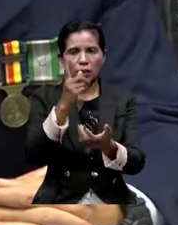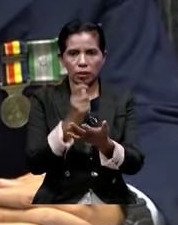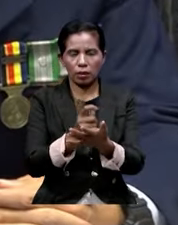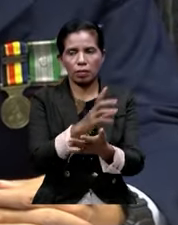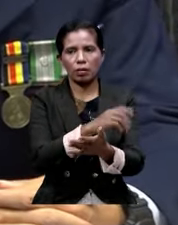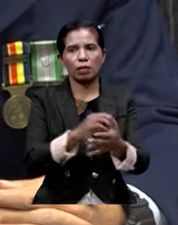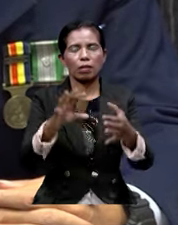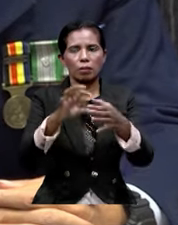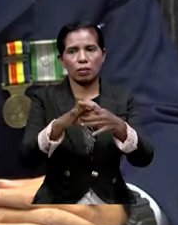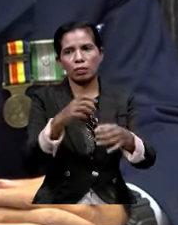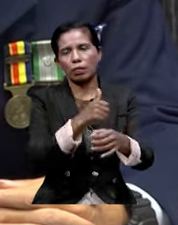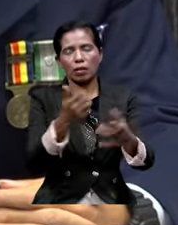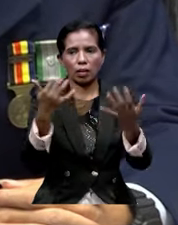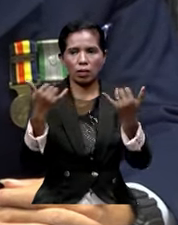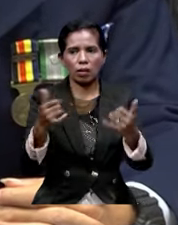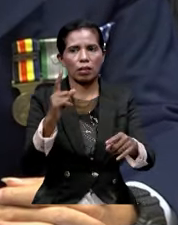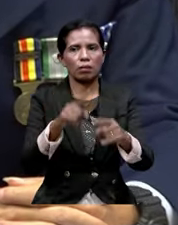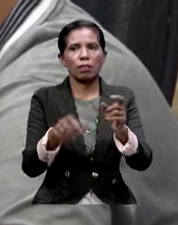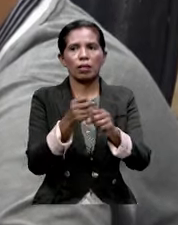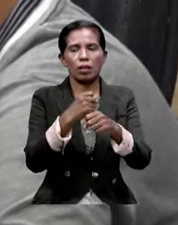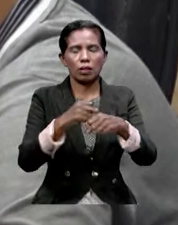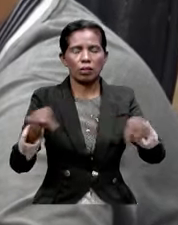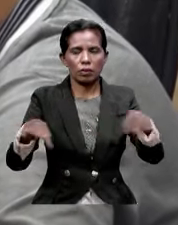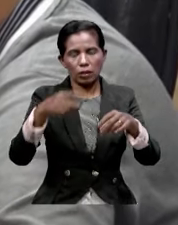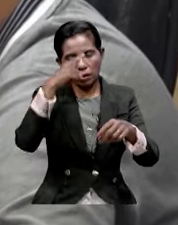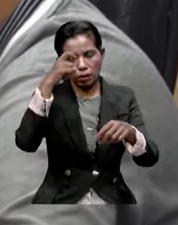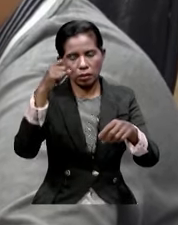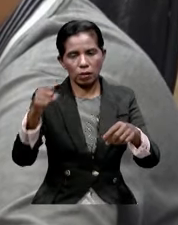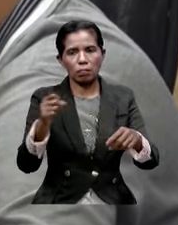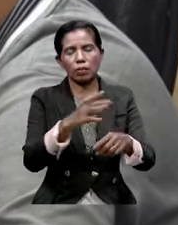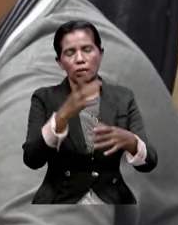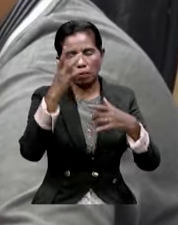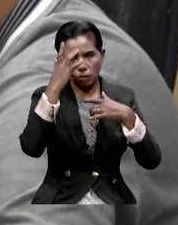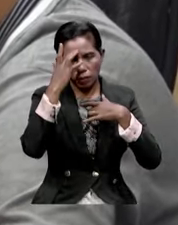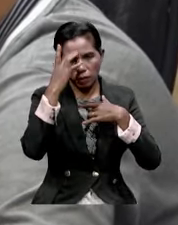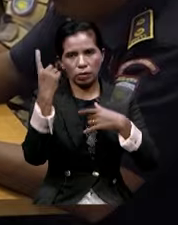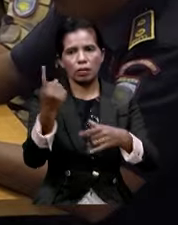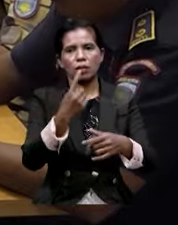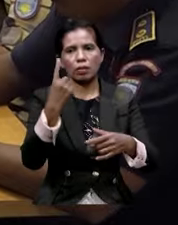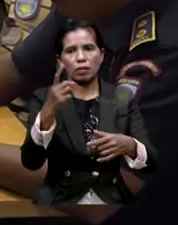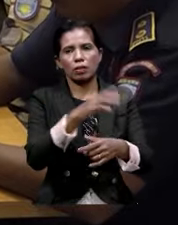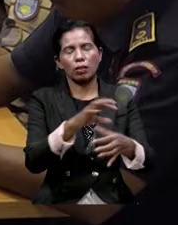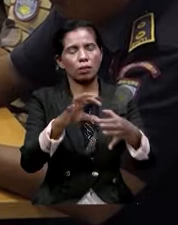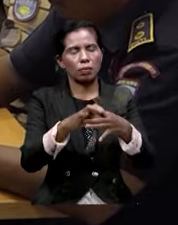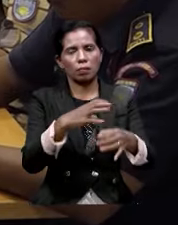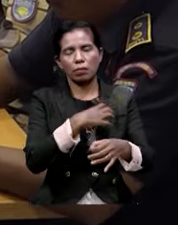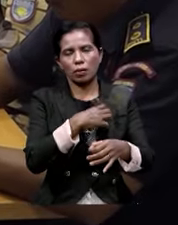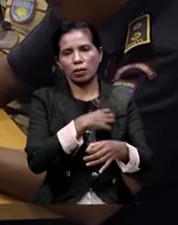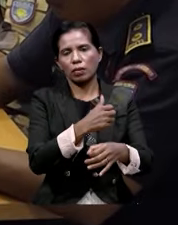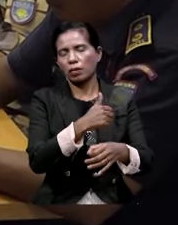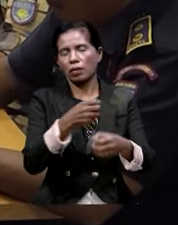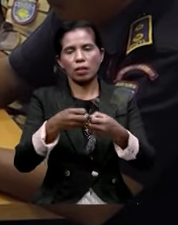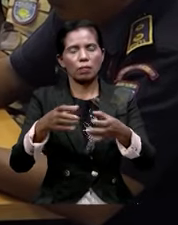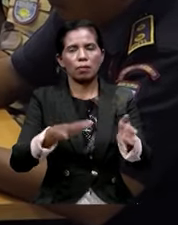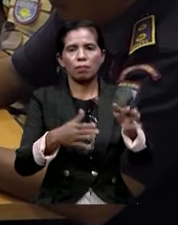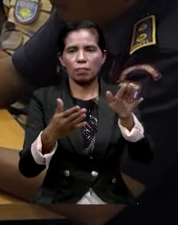nebe membro balun oras ne la bele halau knar tamba ho kondisau moras permanente no membro polícia nebe lakono na